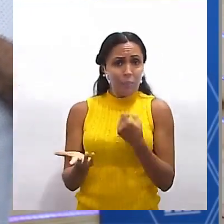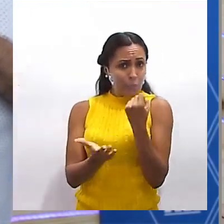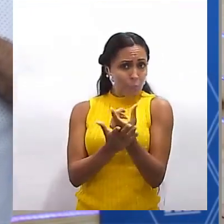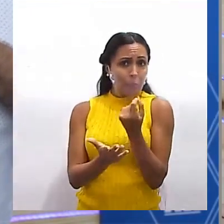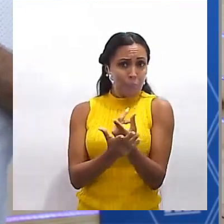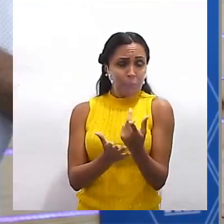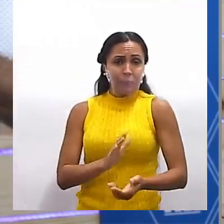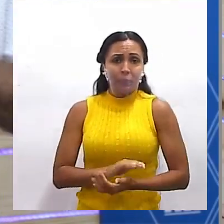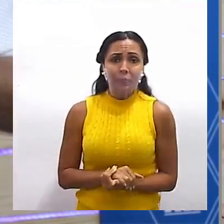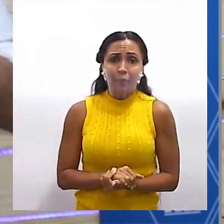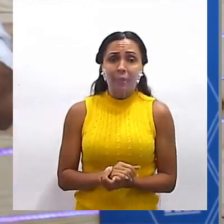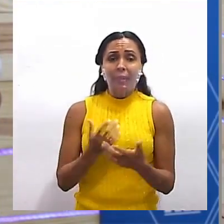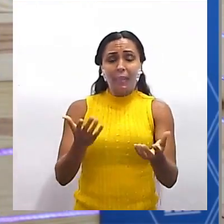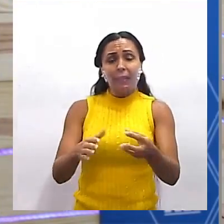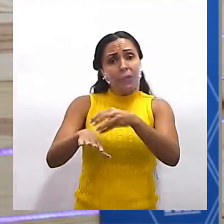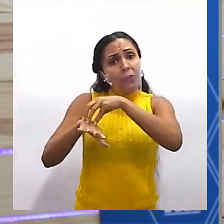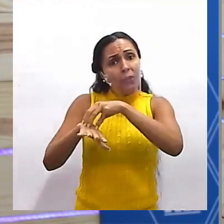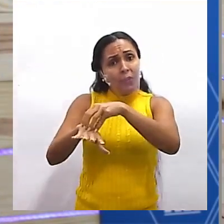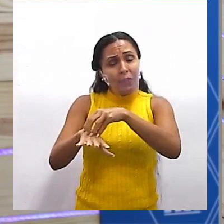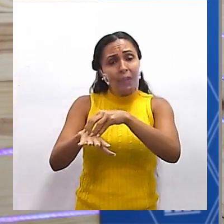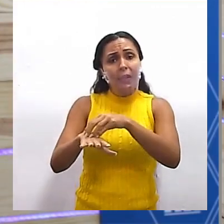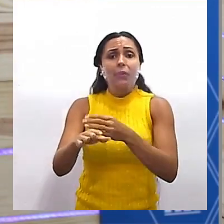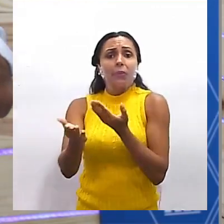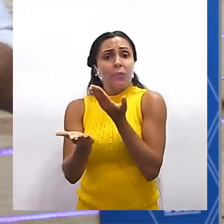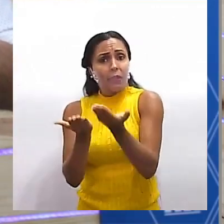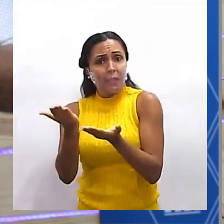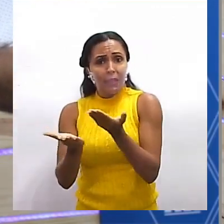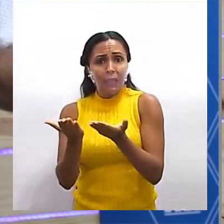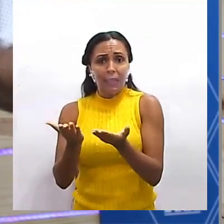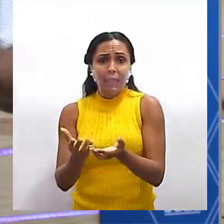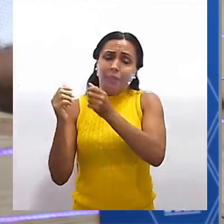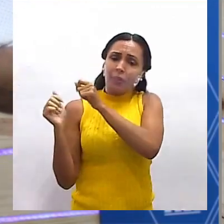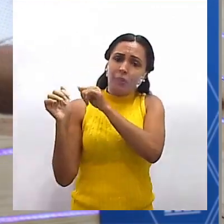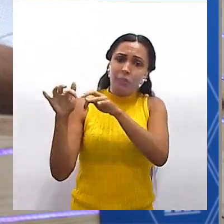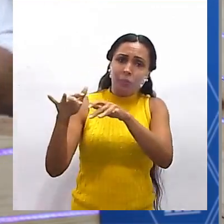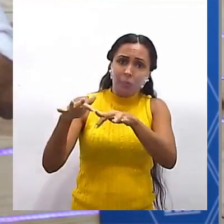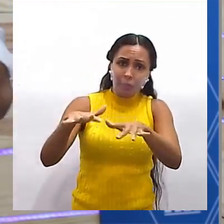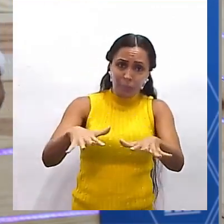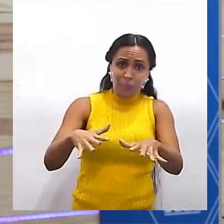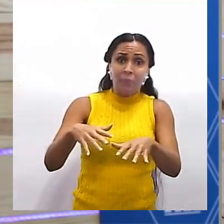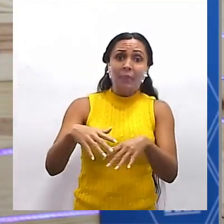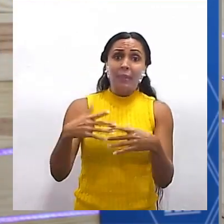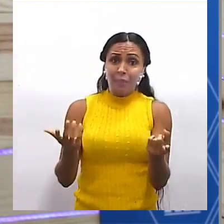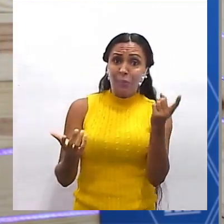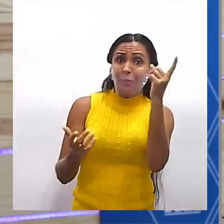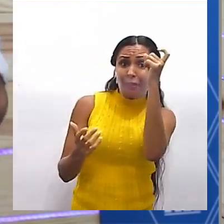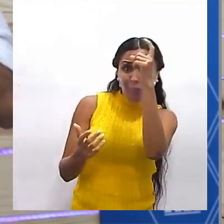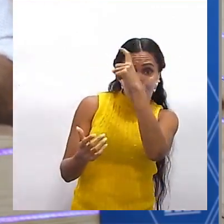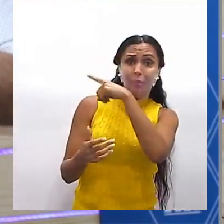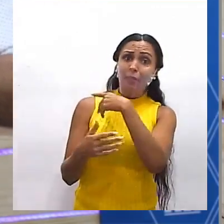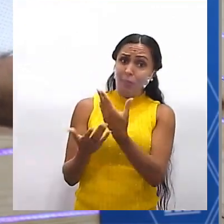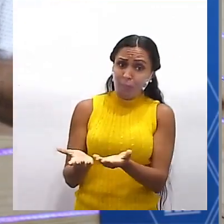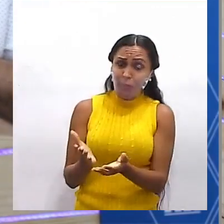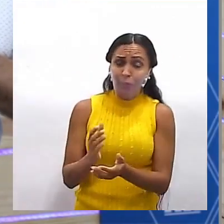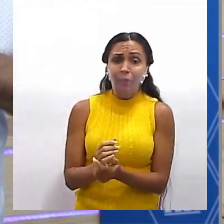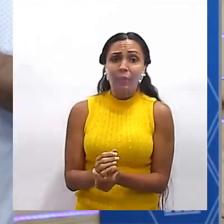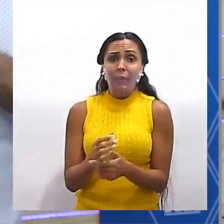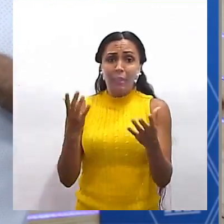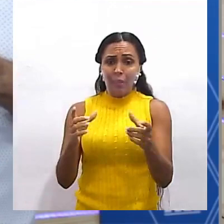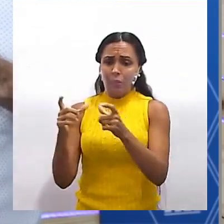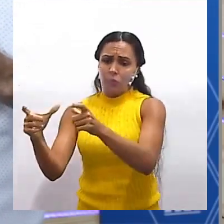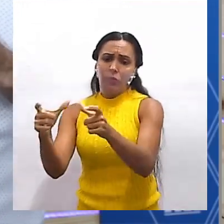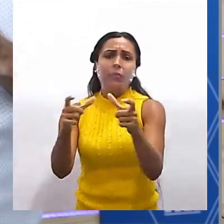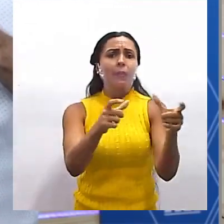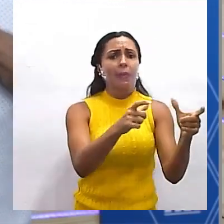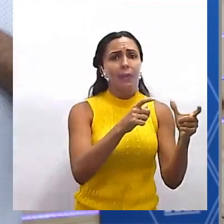dos veículos de entrega. Dentro de um centro de distribuição, a demanda é muito grande. É carga para todos os